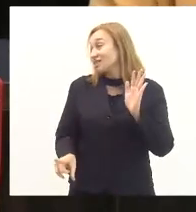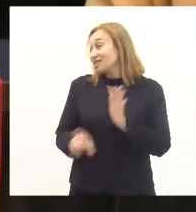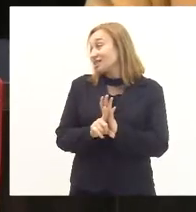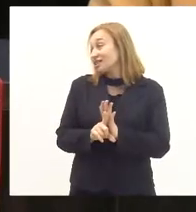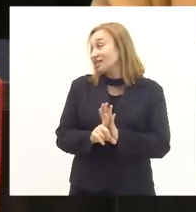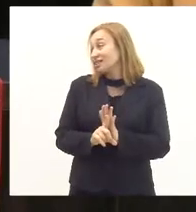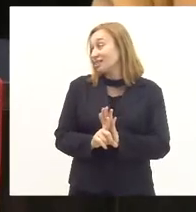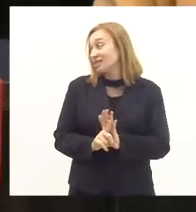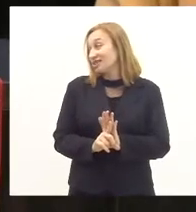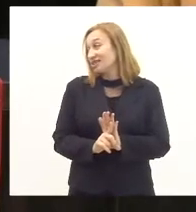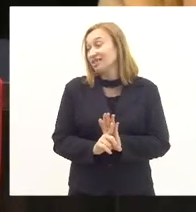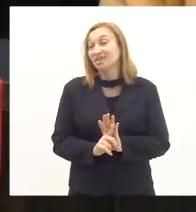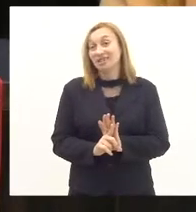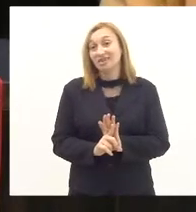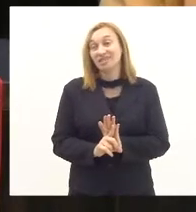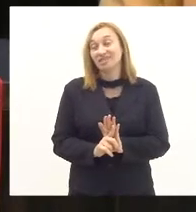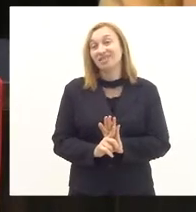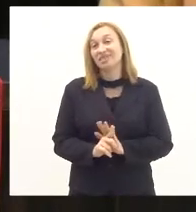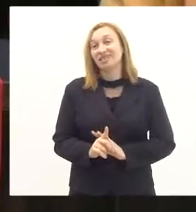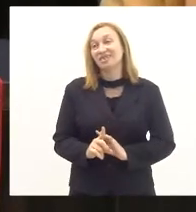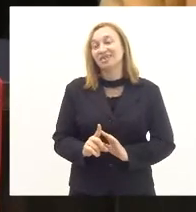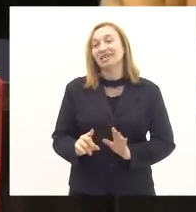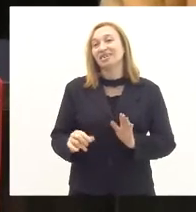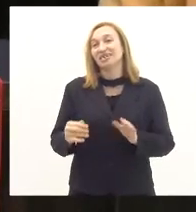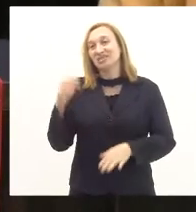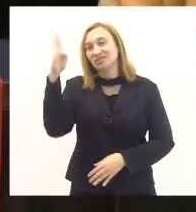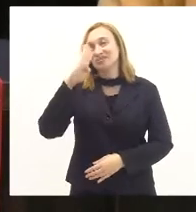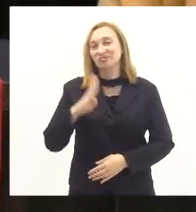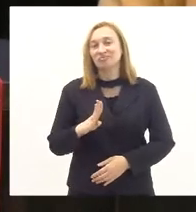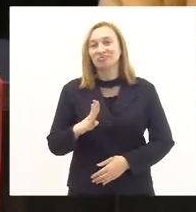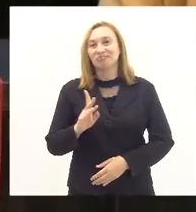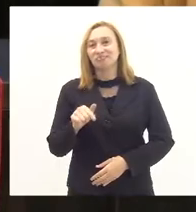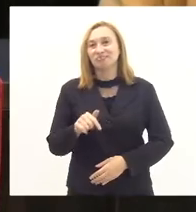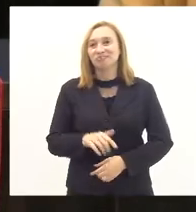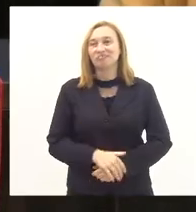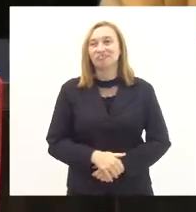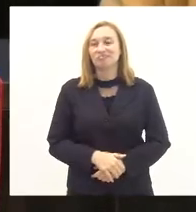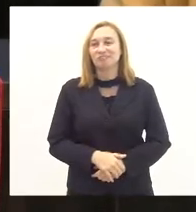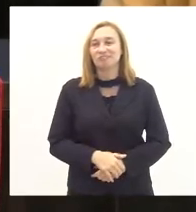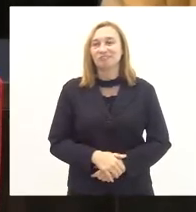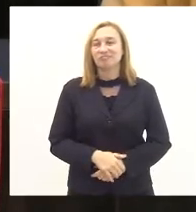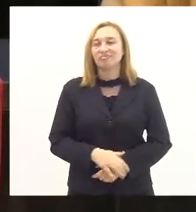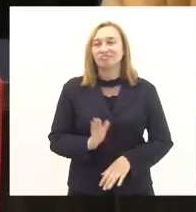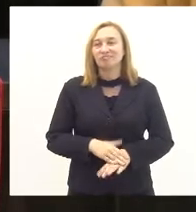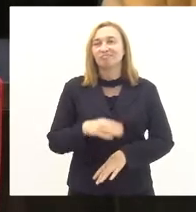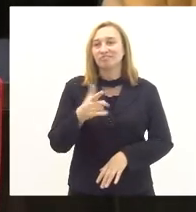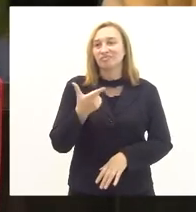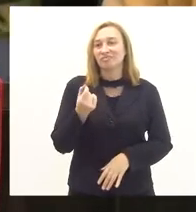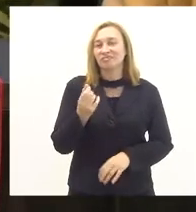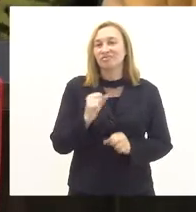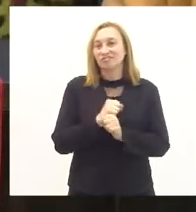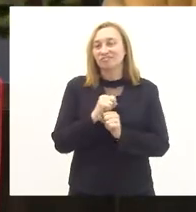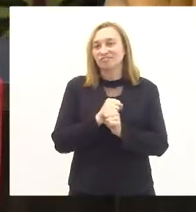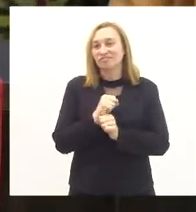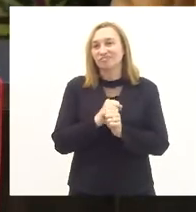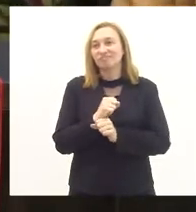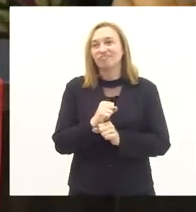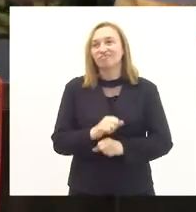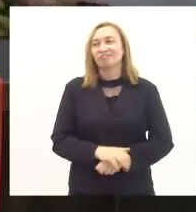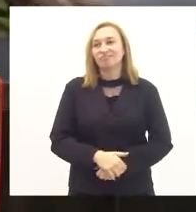gente aprovou muitas e muitas leis pioneiras no Brasil, né? Há mais de 20 anos, que pune